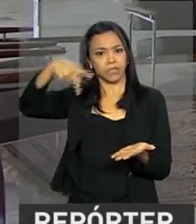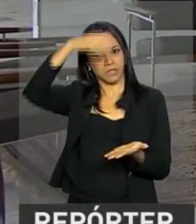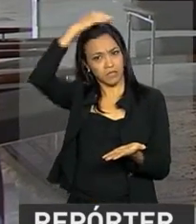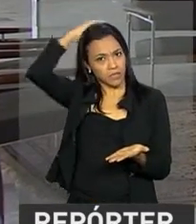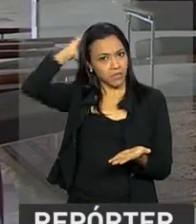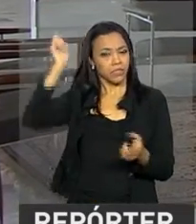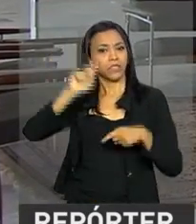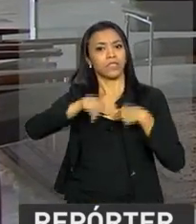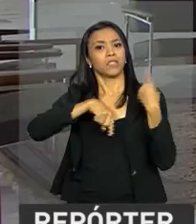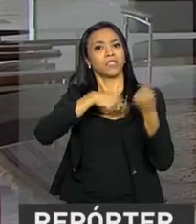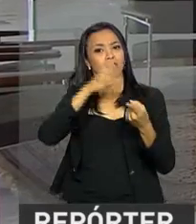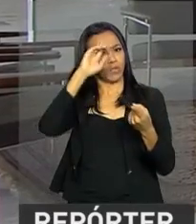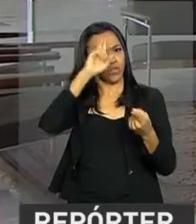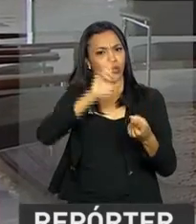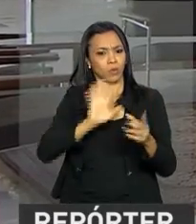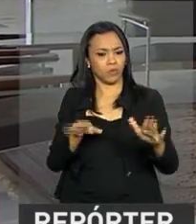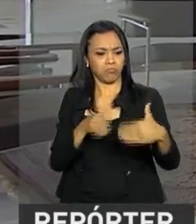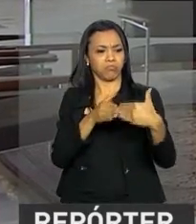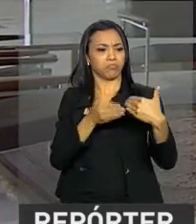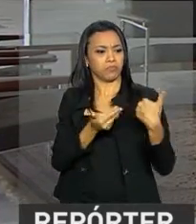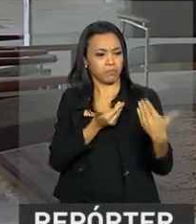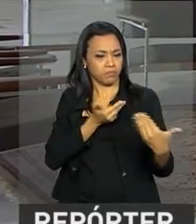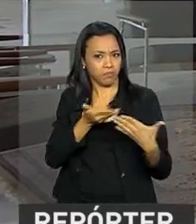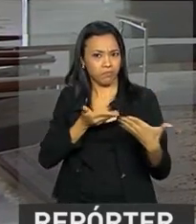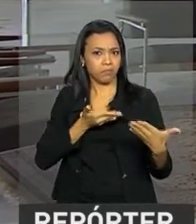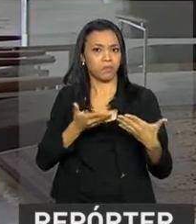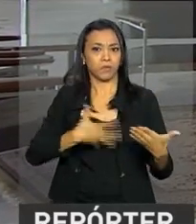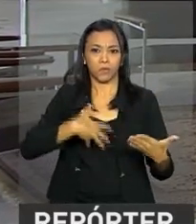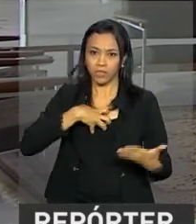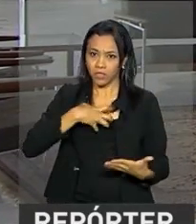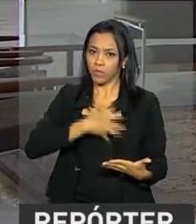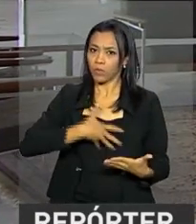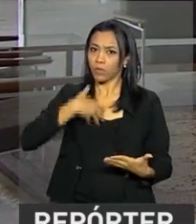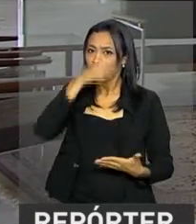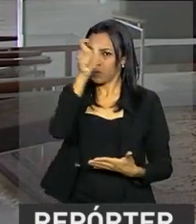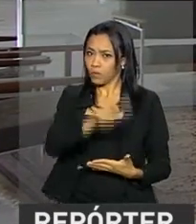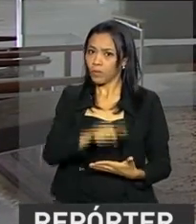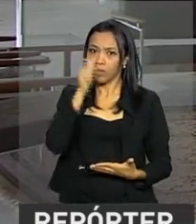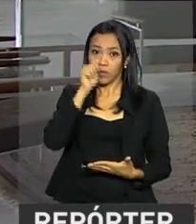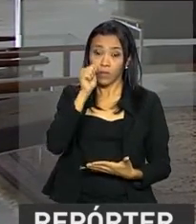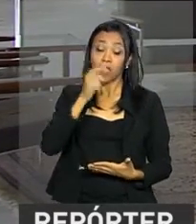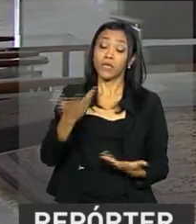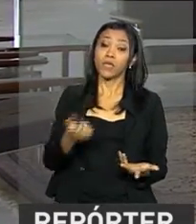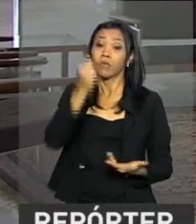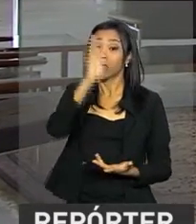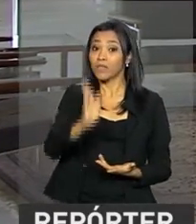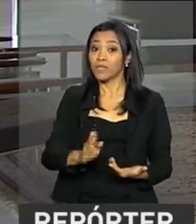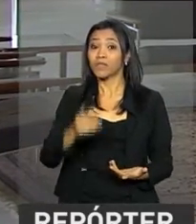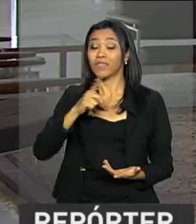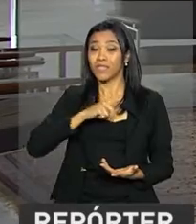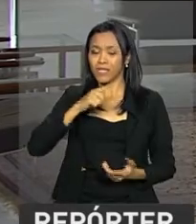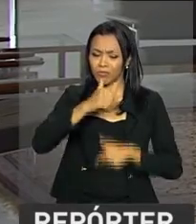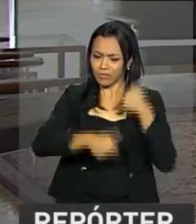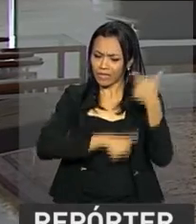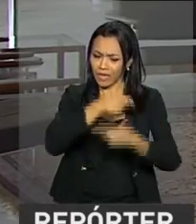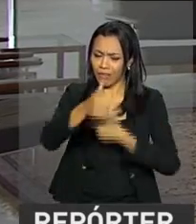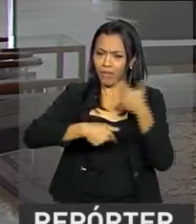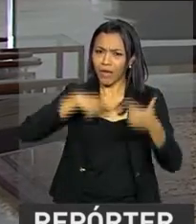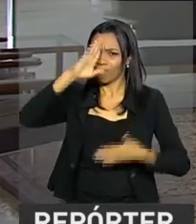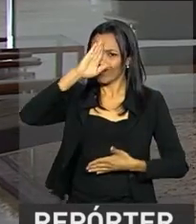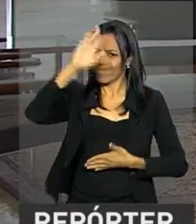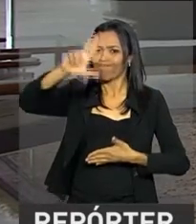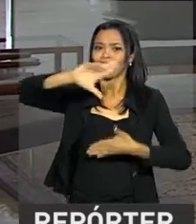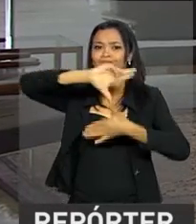diretora da organização. Ela disse também que o Brasil tem um papel central aí no desenvolvimento das Américas, no combate a